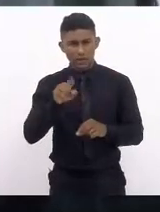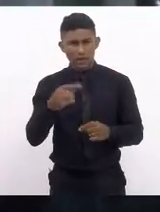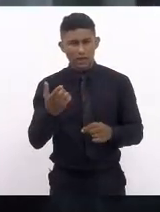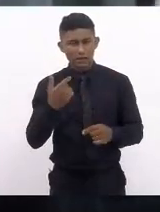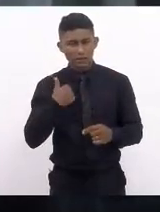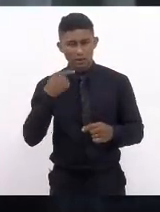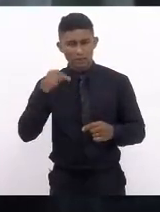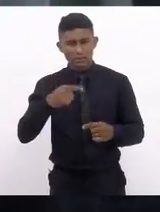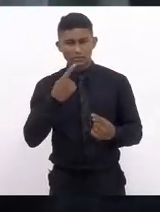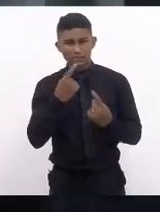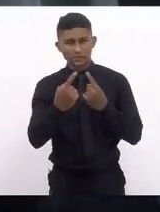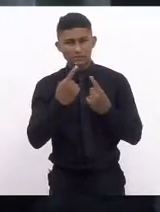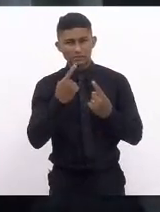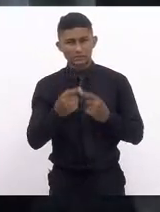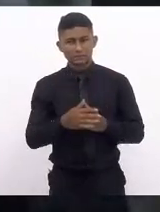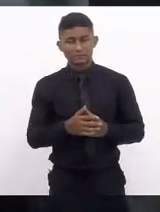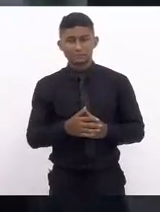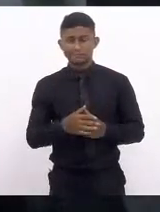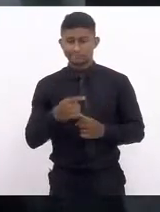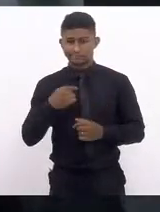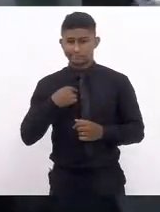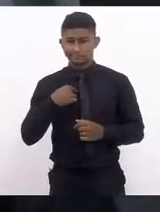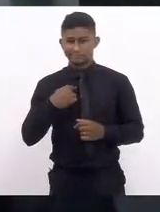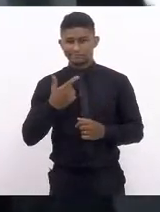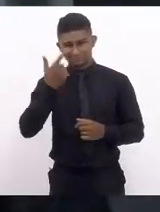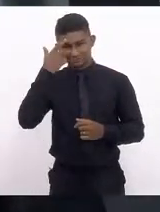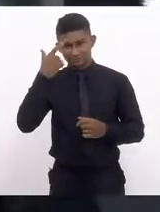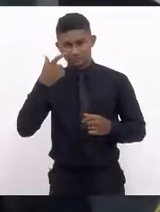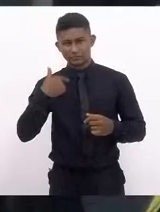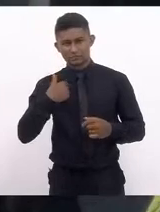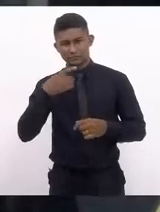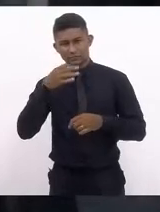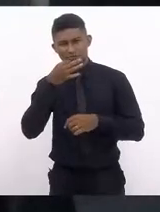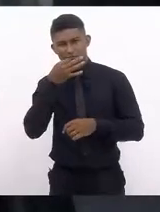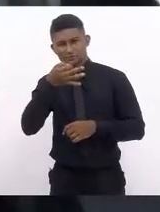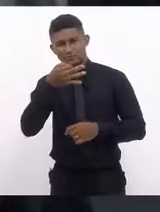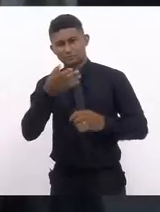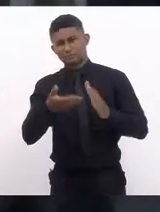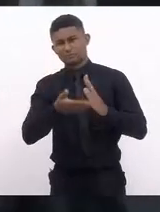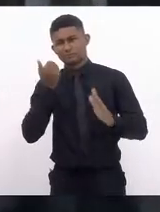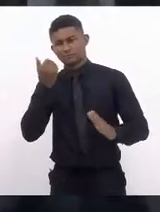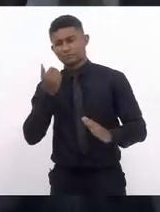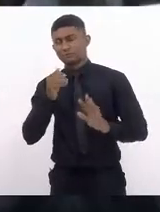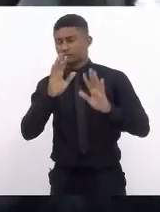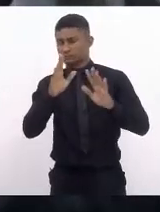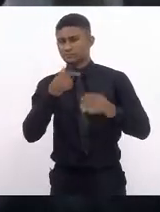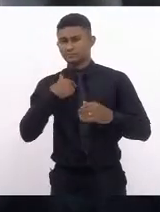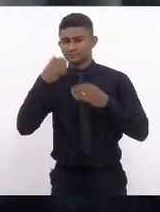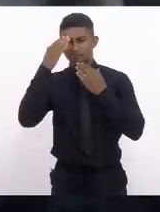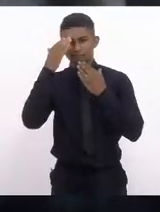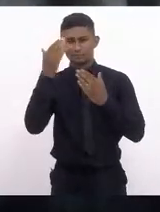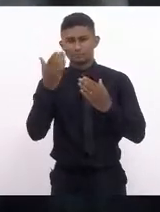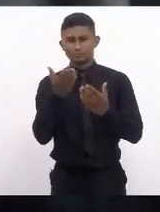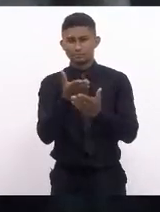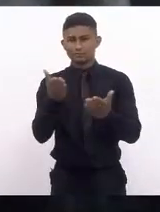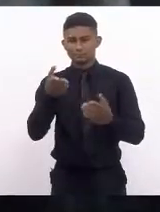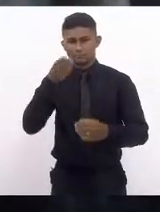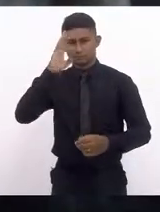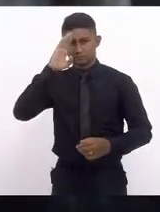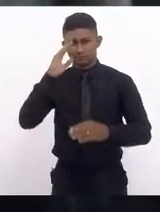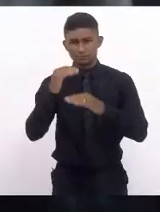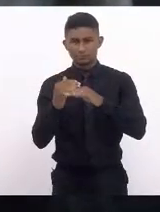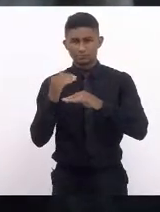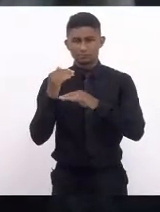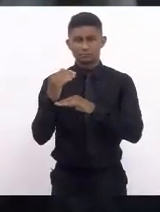eu tô condenado eu vou retirar o nosso destaque apresentei destaque Quero Agradecer aqui ao sargento